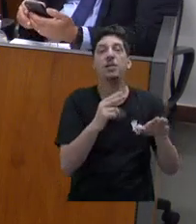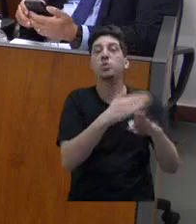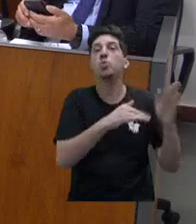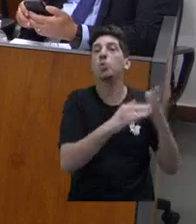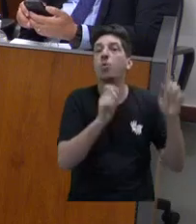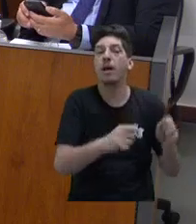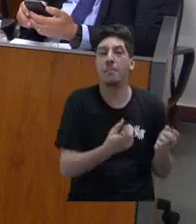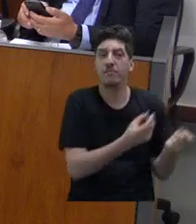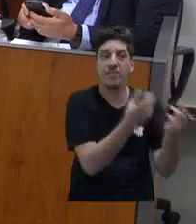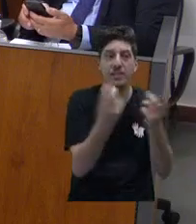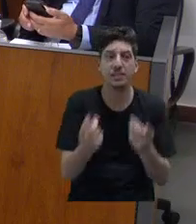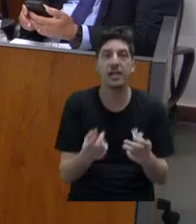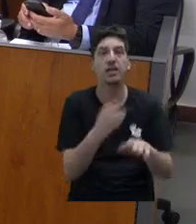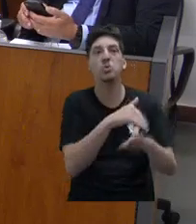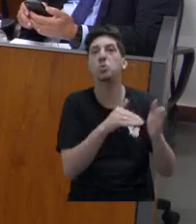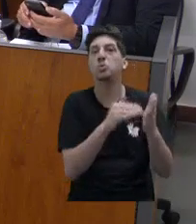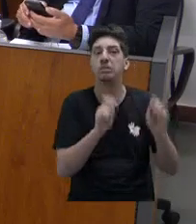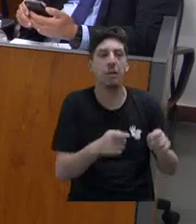pode ser